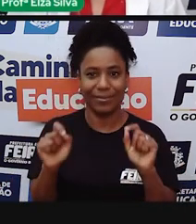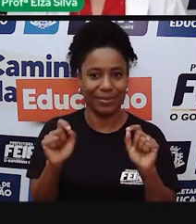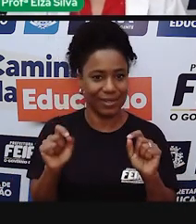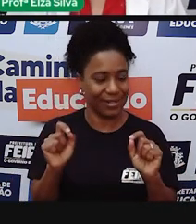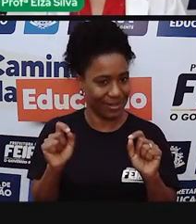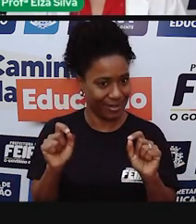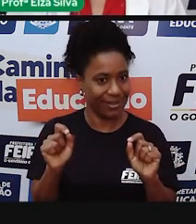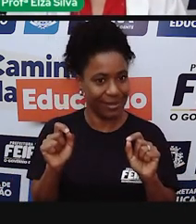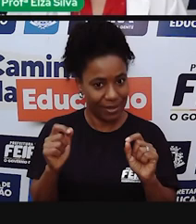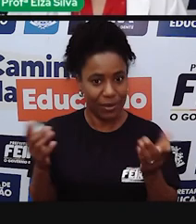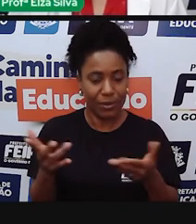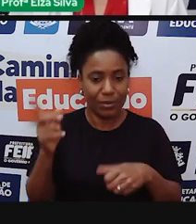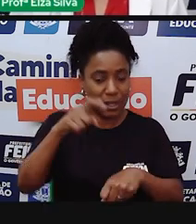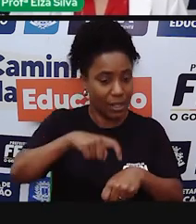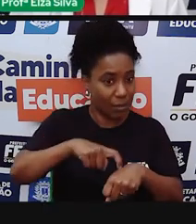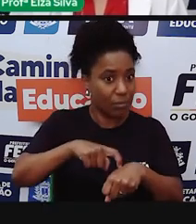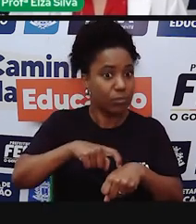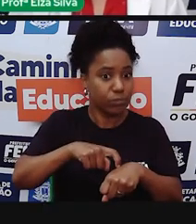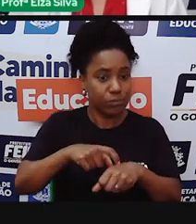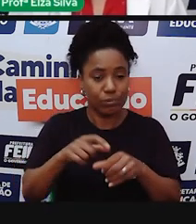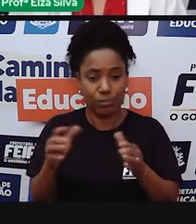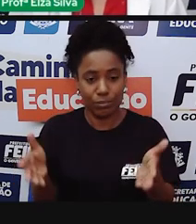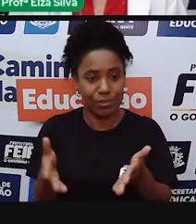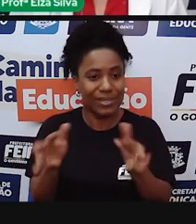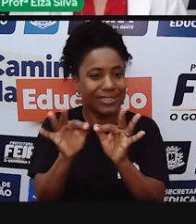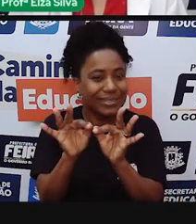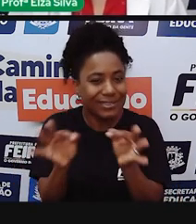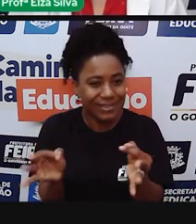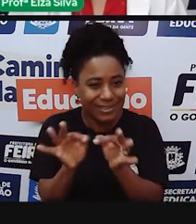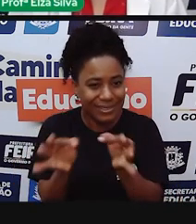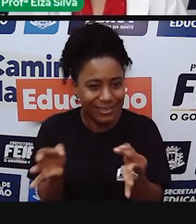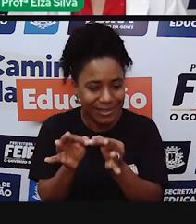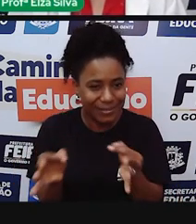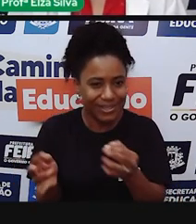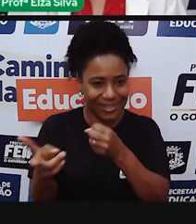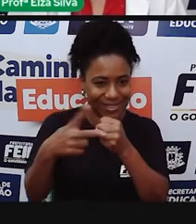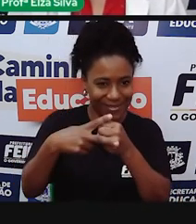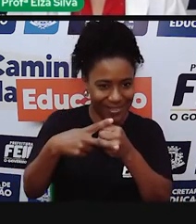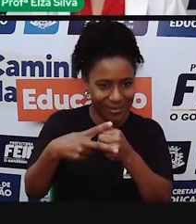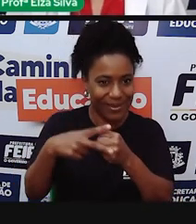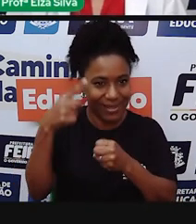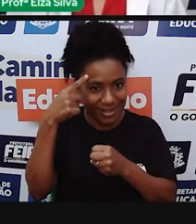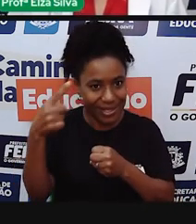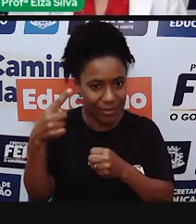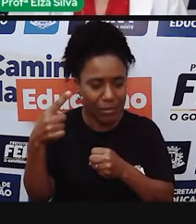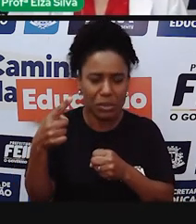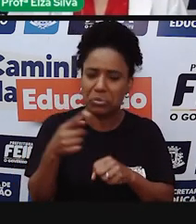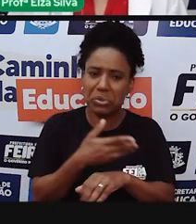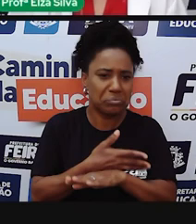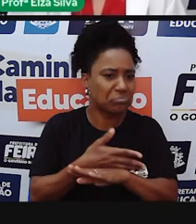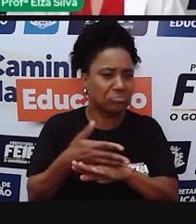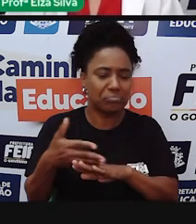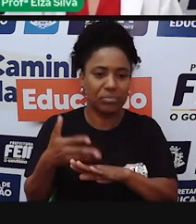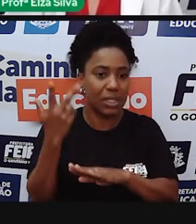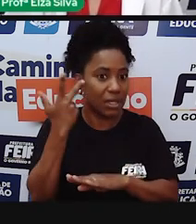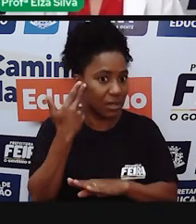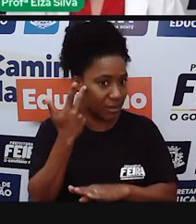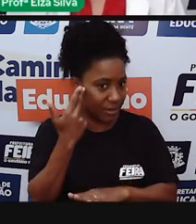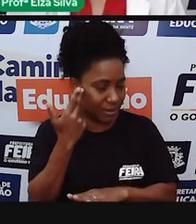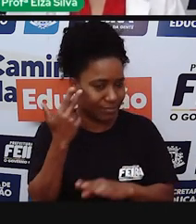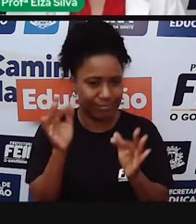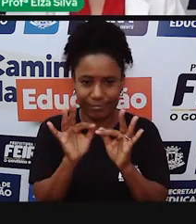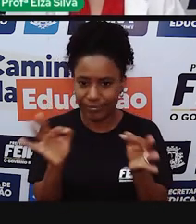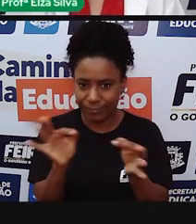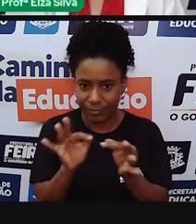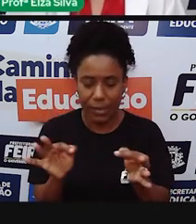Simple Present Tense para falar sobre as ações que praticamos cotidianamente. Desse modo, vamos elaborar